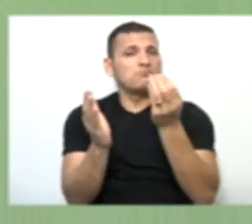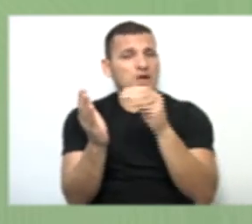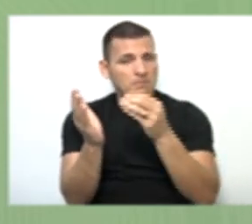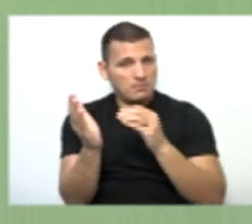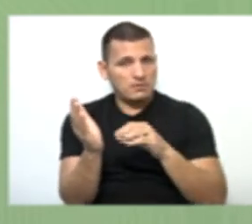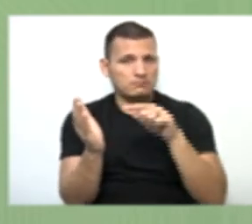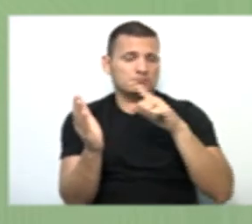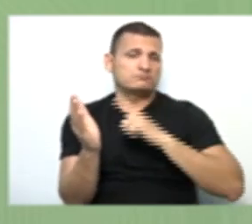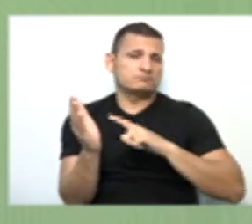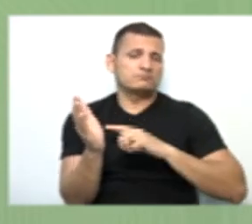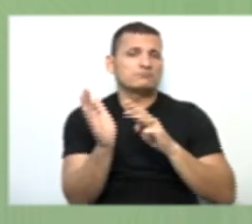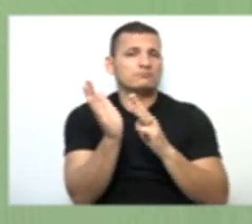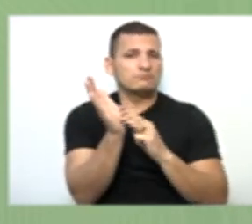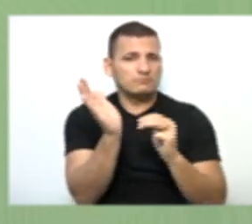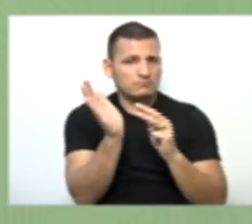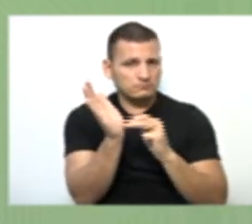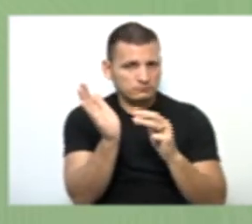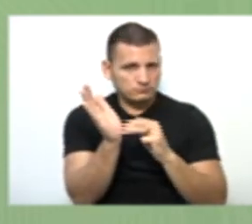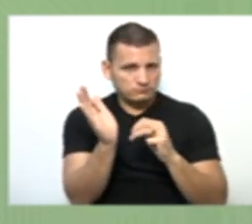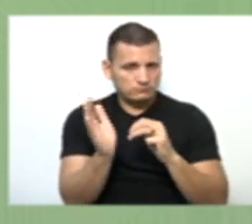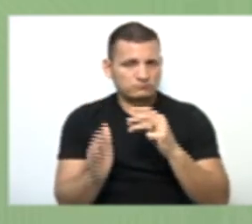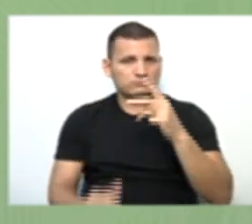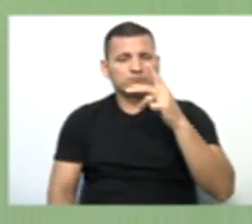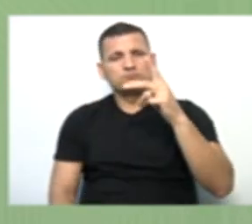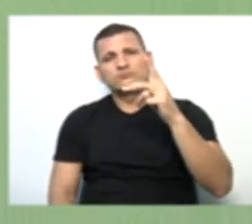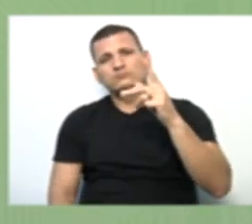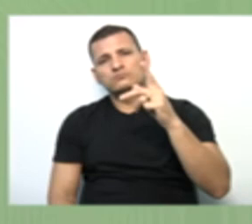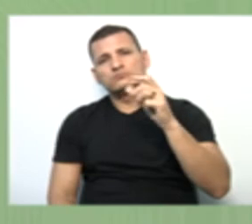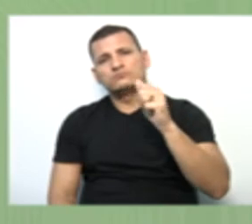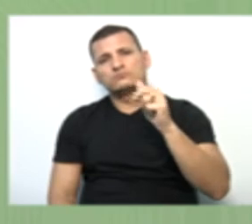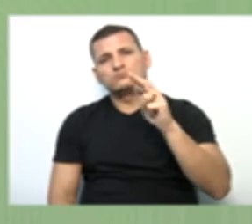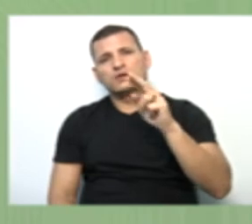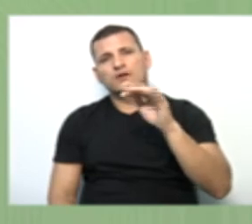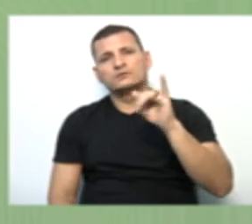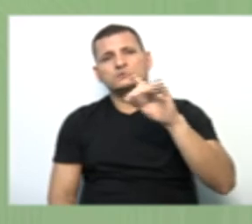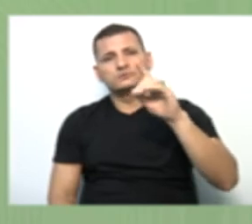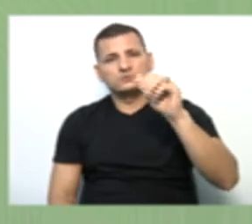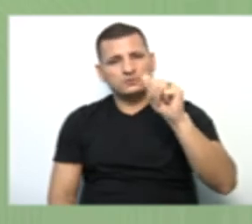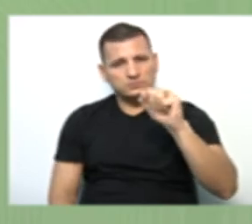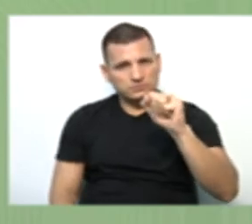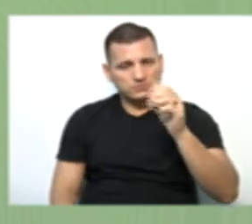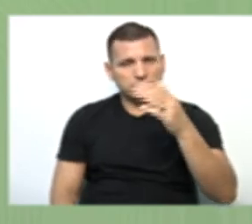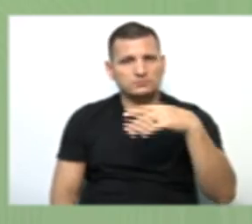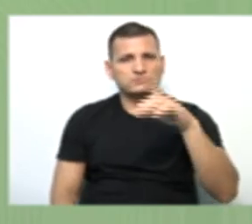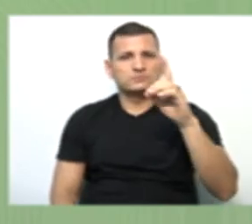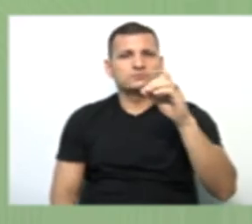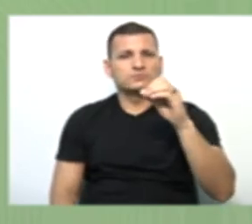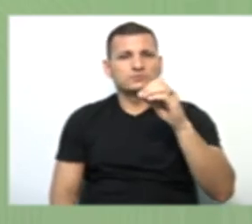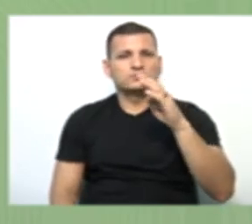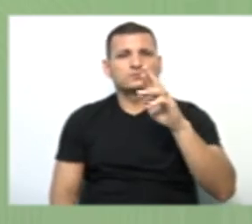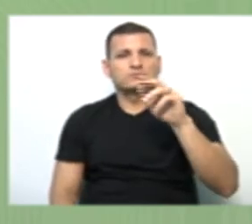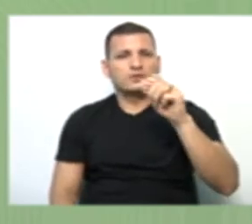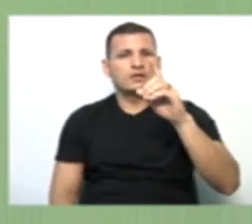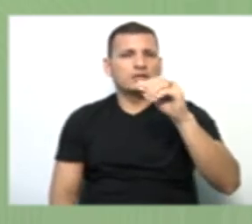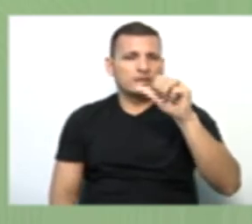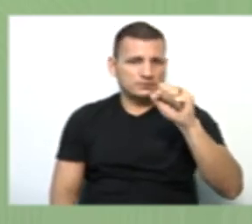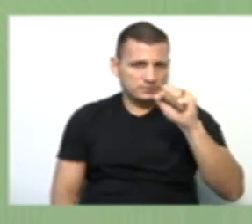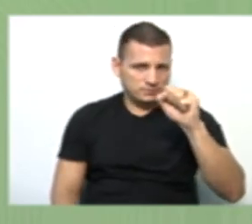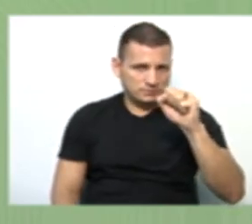secular método das partidas dobradas, segundo o qual todo débito